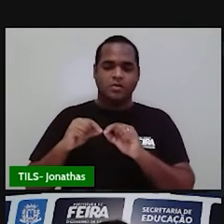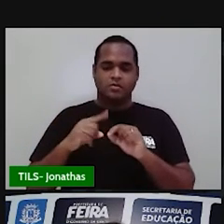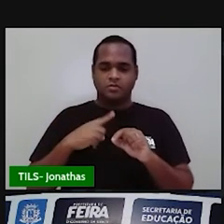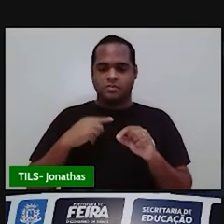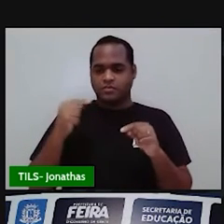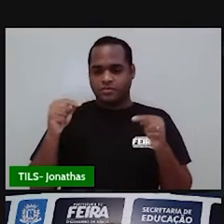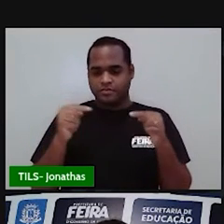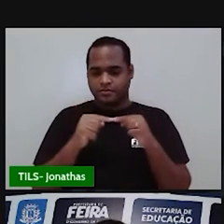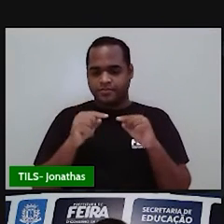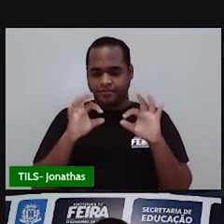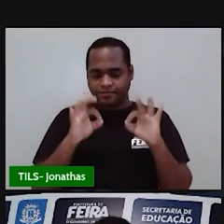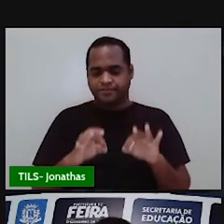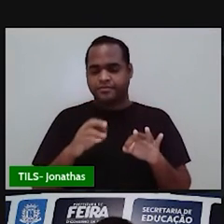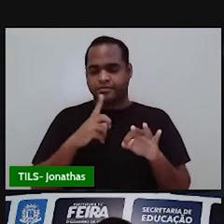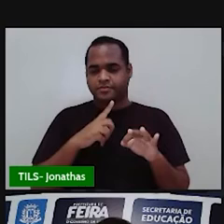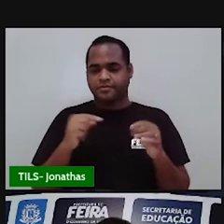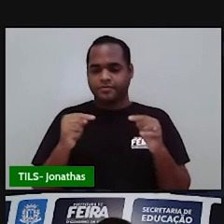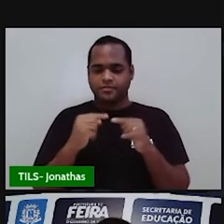fundamental,